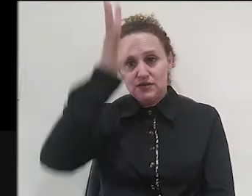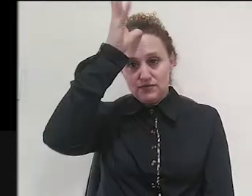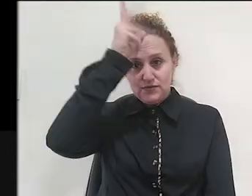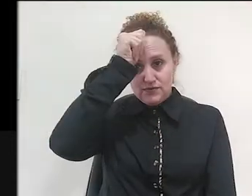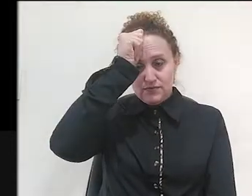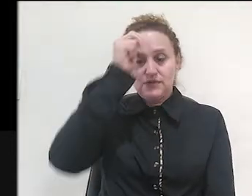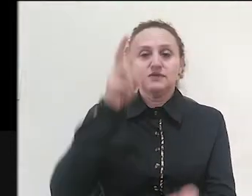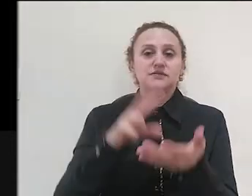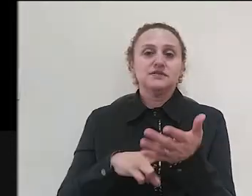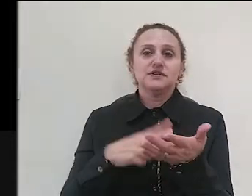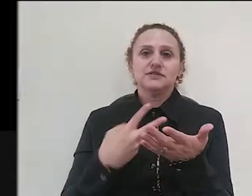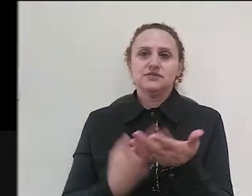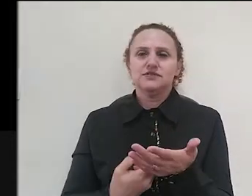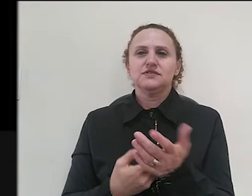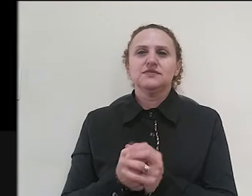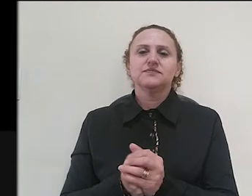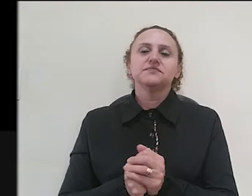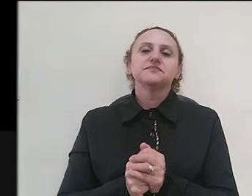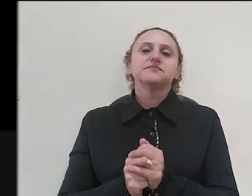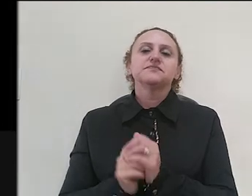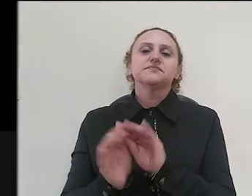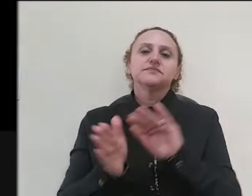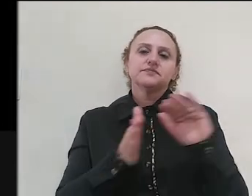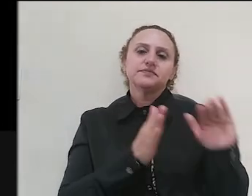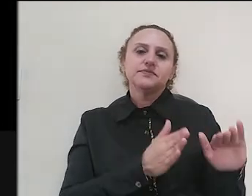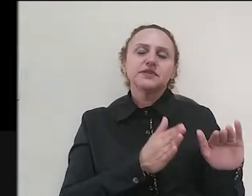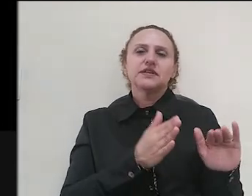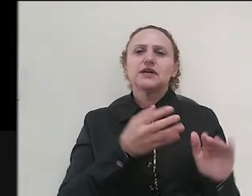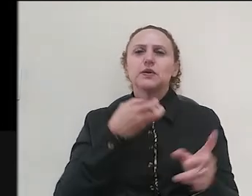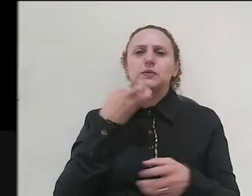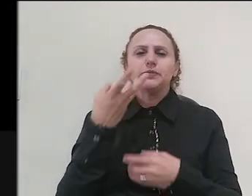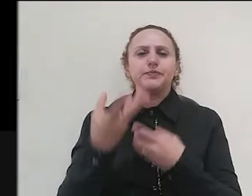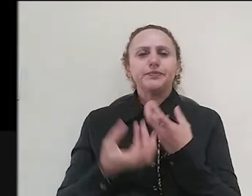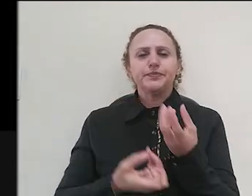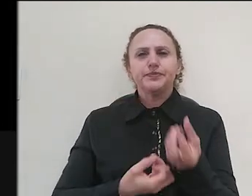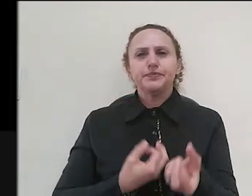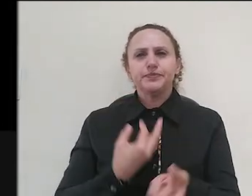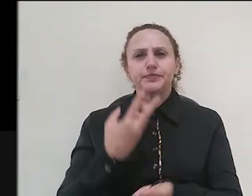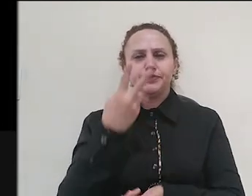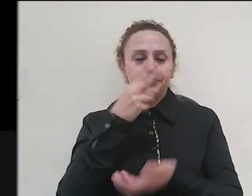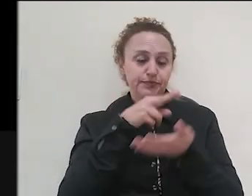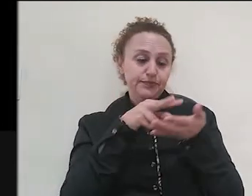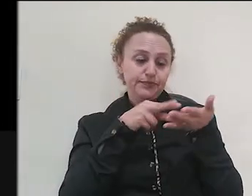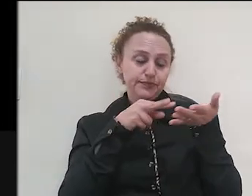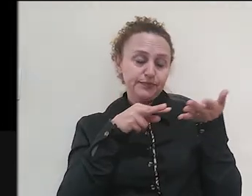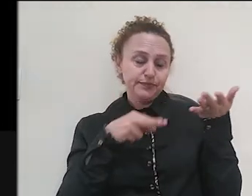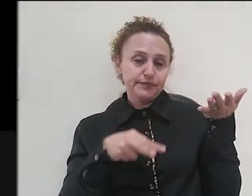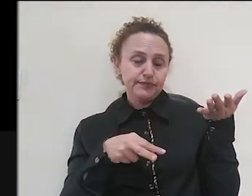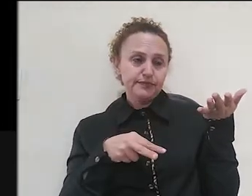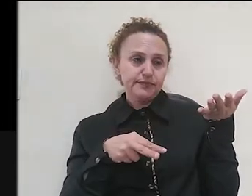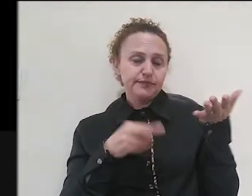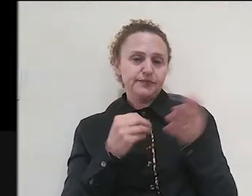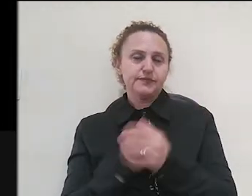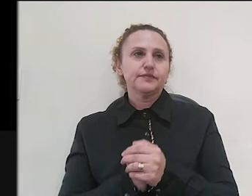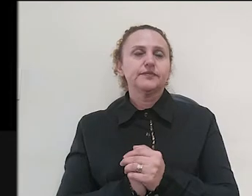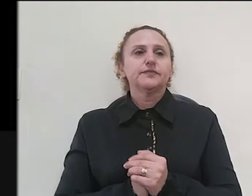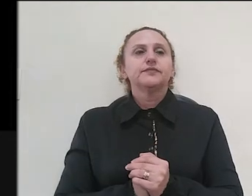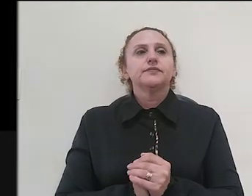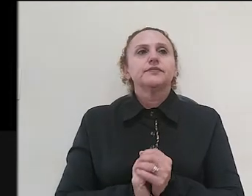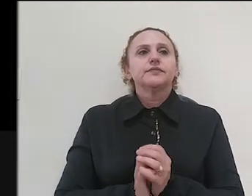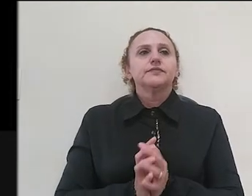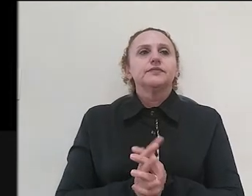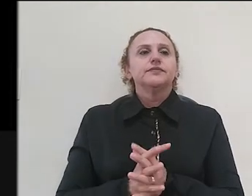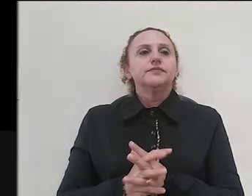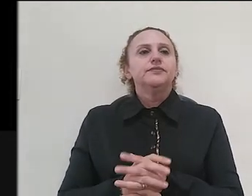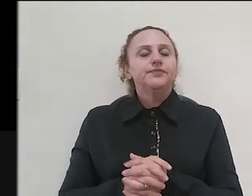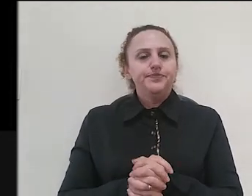e amemos, e as graves vozes velhas todas valham para nós menos que um vintém. Os sóis podem morrer e renascer. Quando